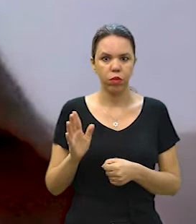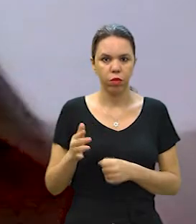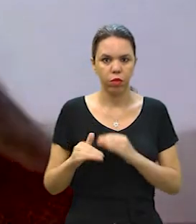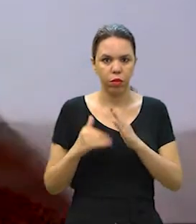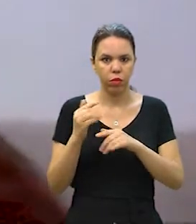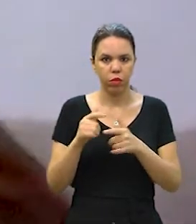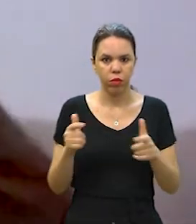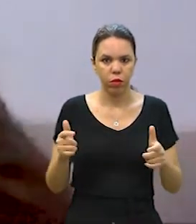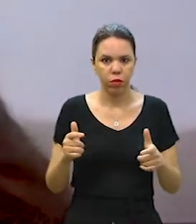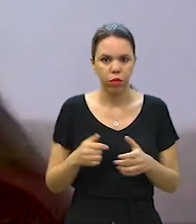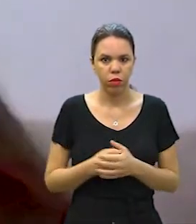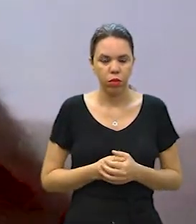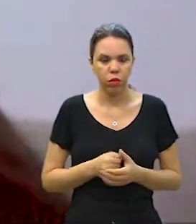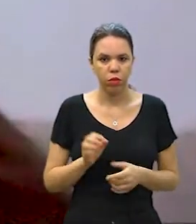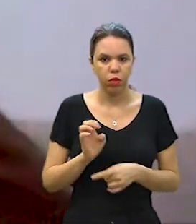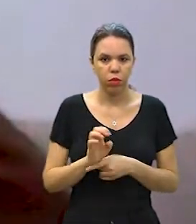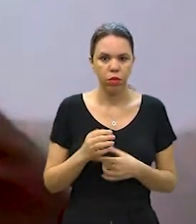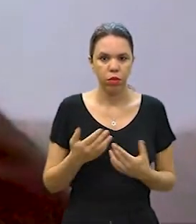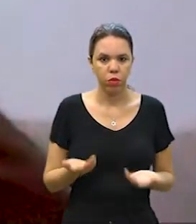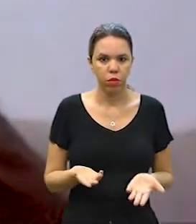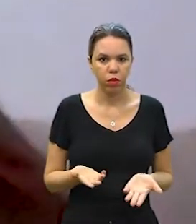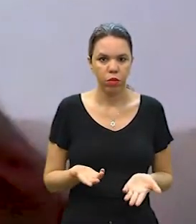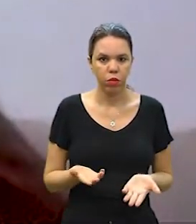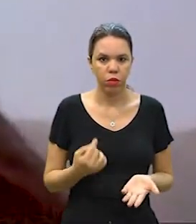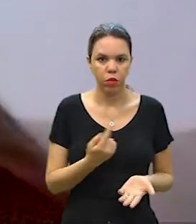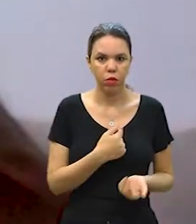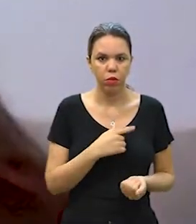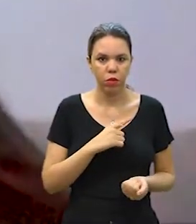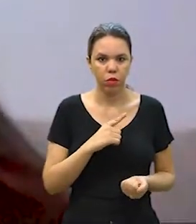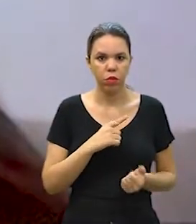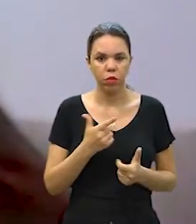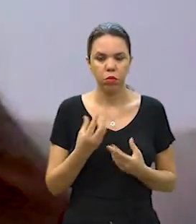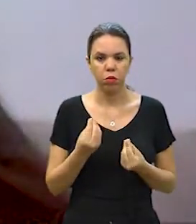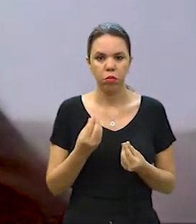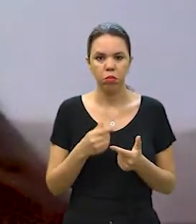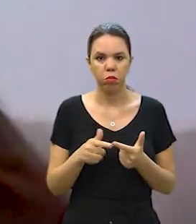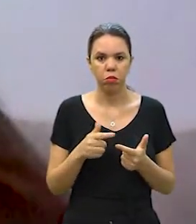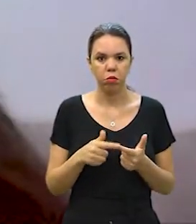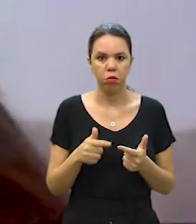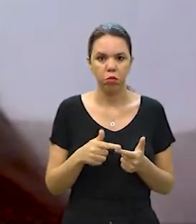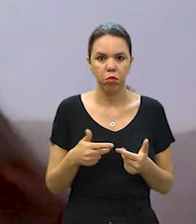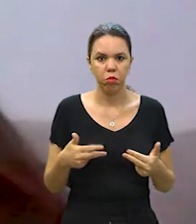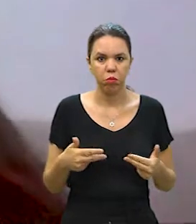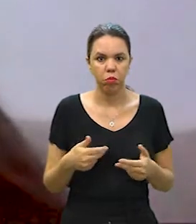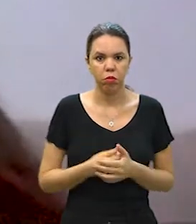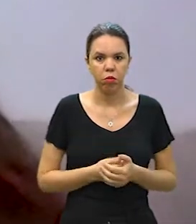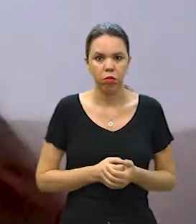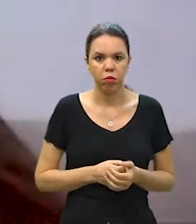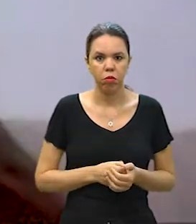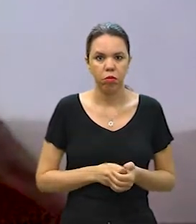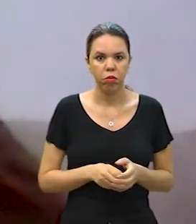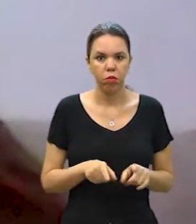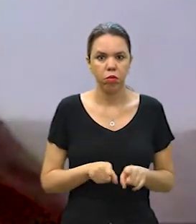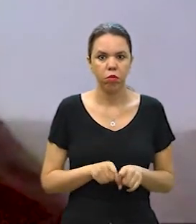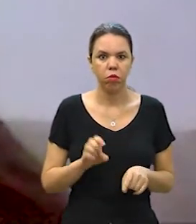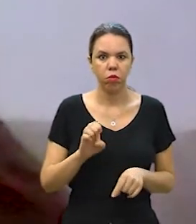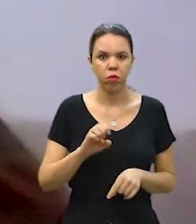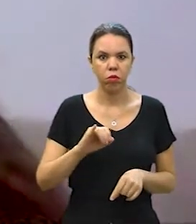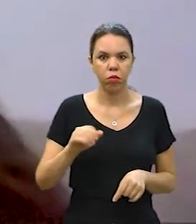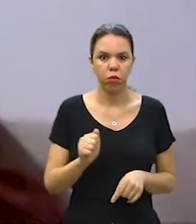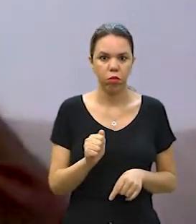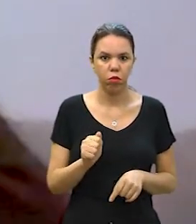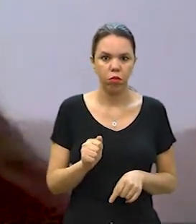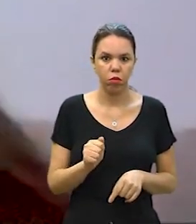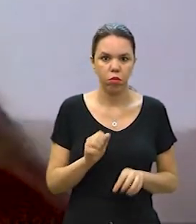já está mais avançado, mas na rede estadual ainda a gente tem muitos problemas. E uma outra modalidade também é a EJA,